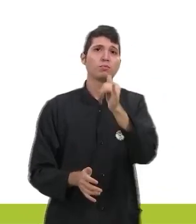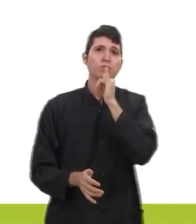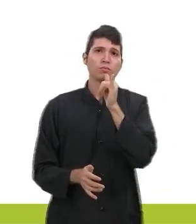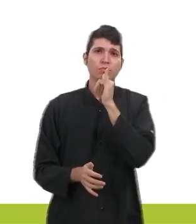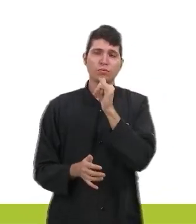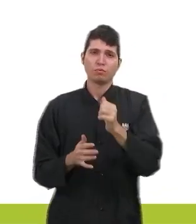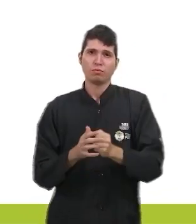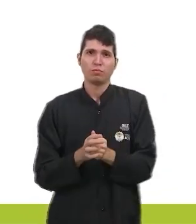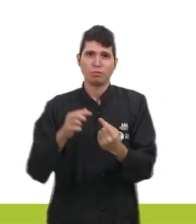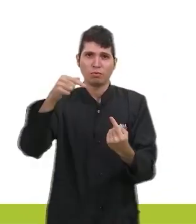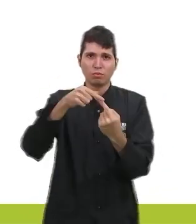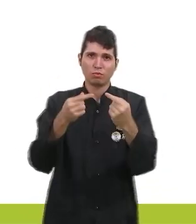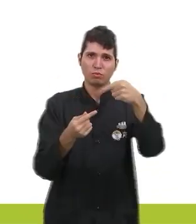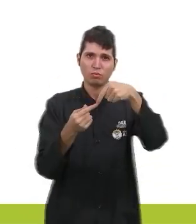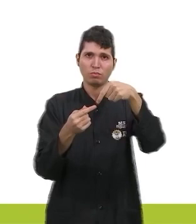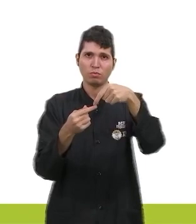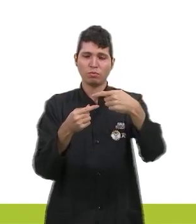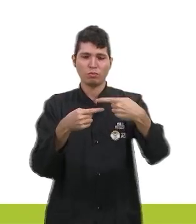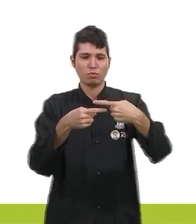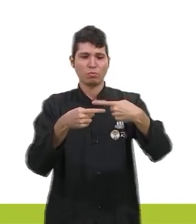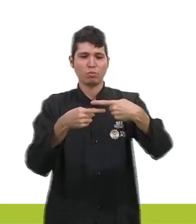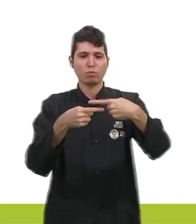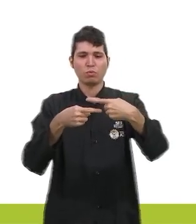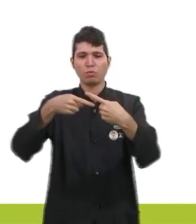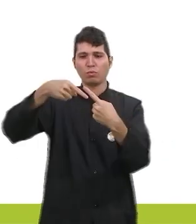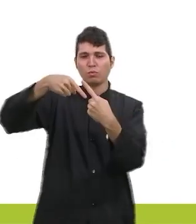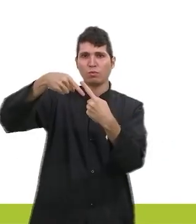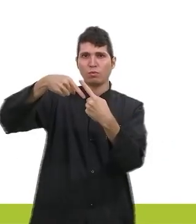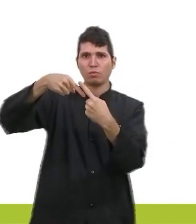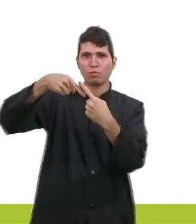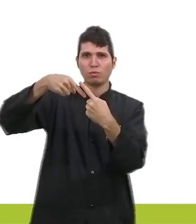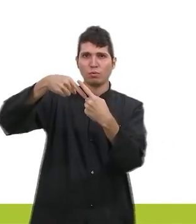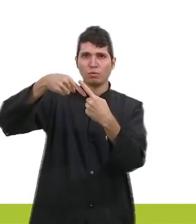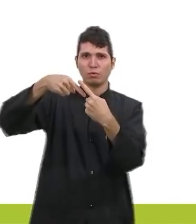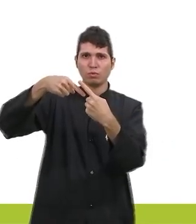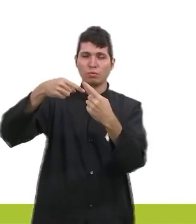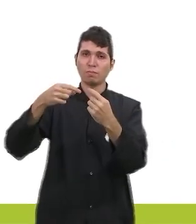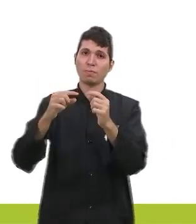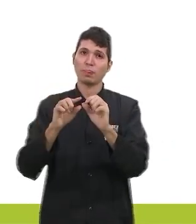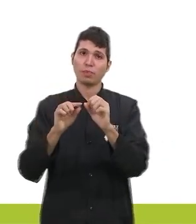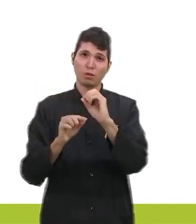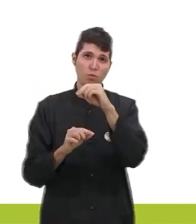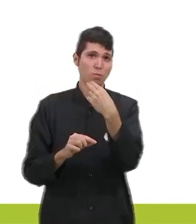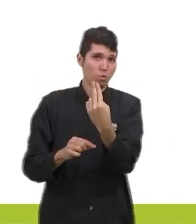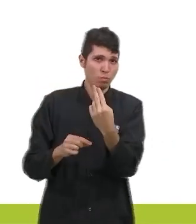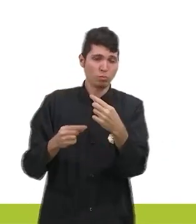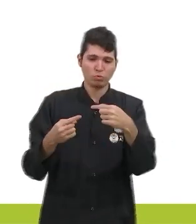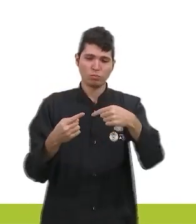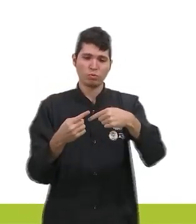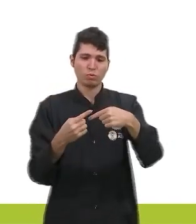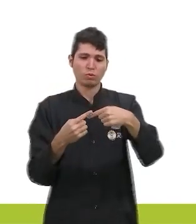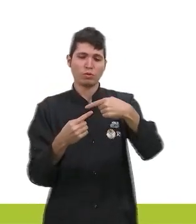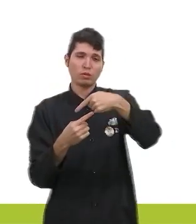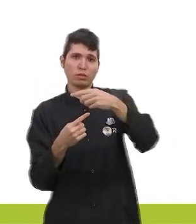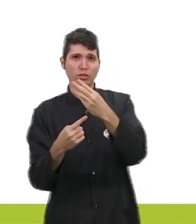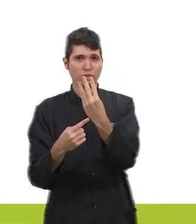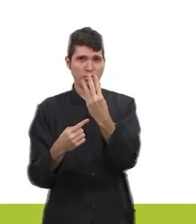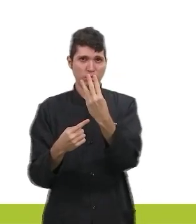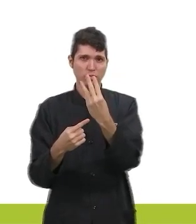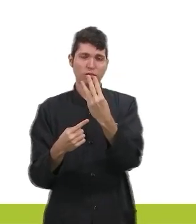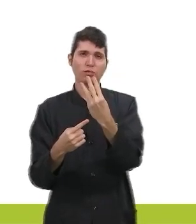exemplo, uma ligação dupla ou uma ligação tripla entre os carbonos. Por